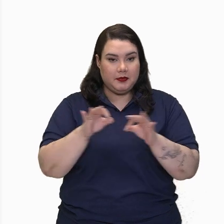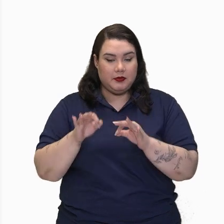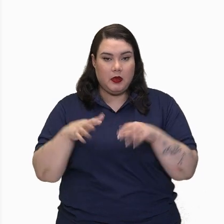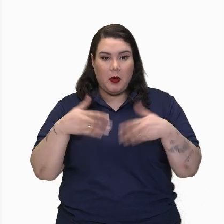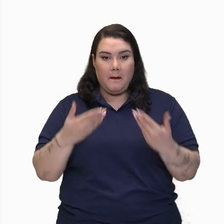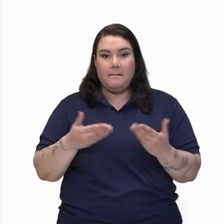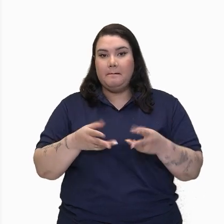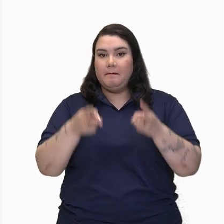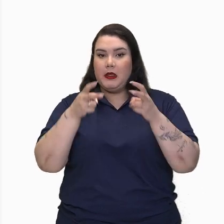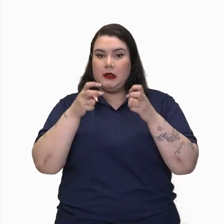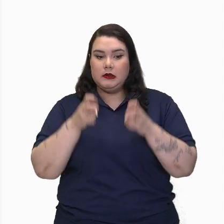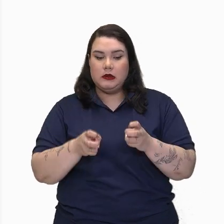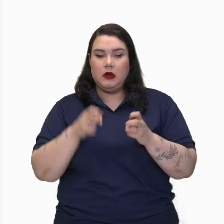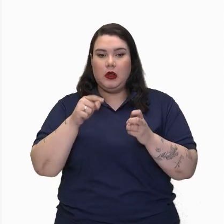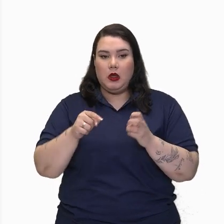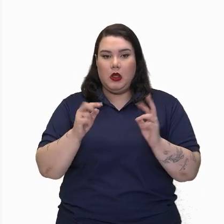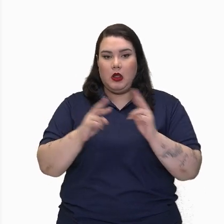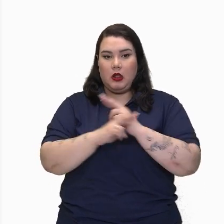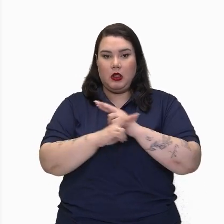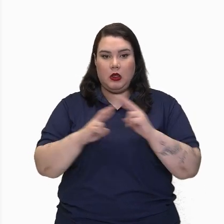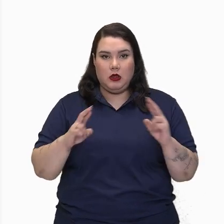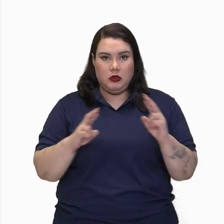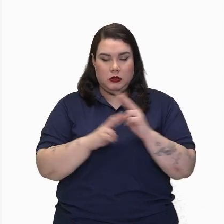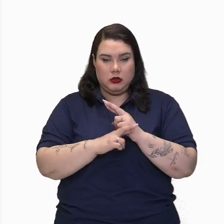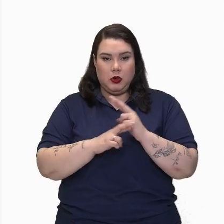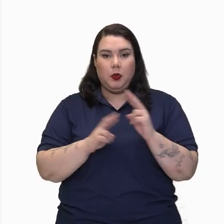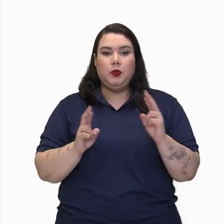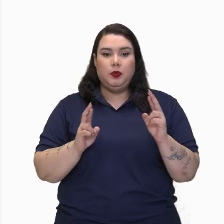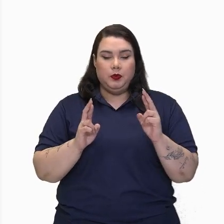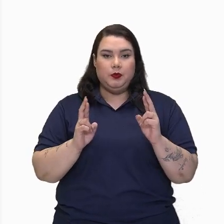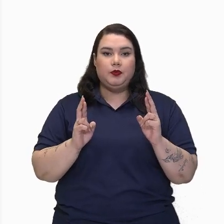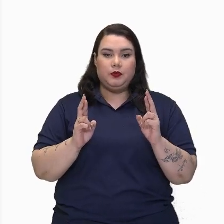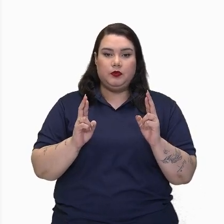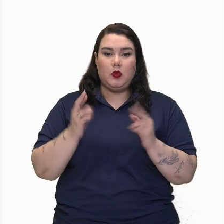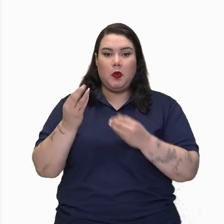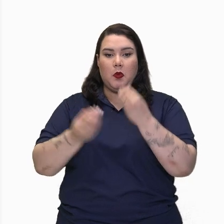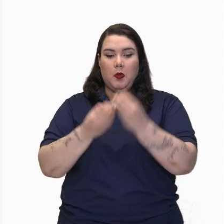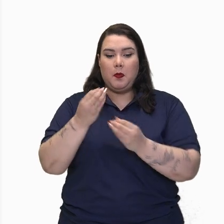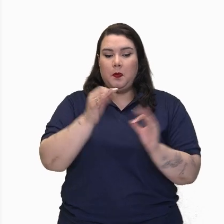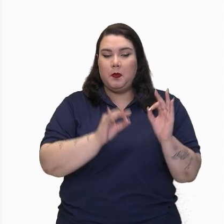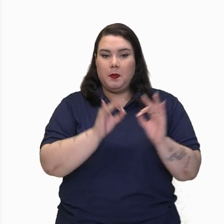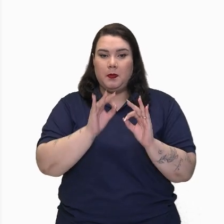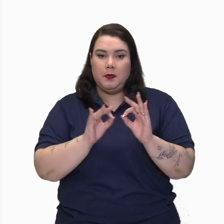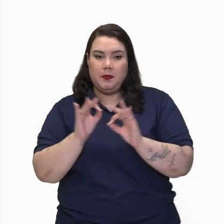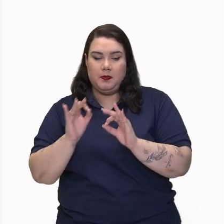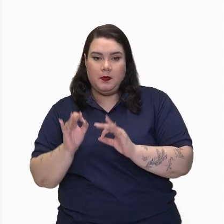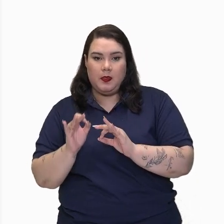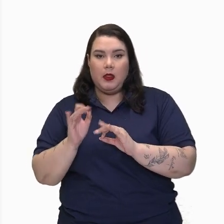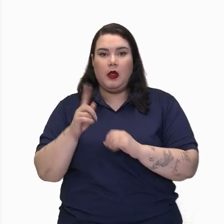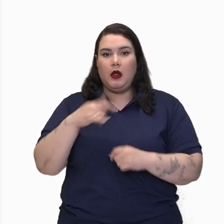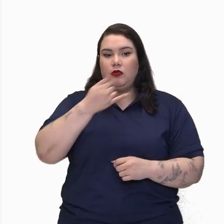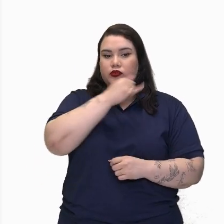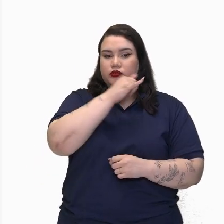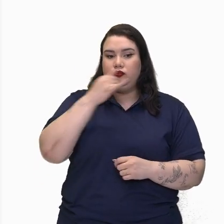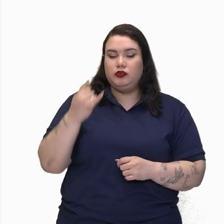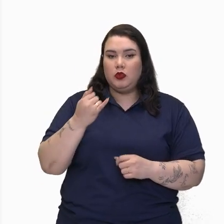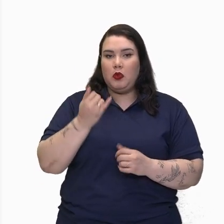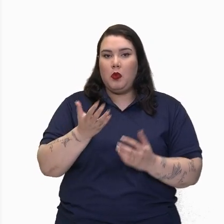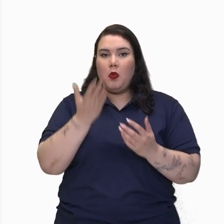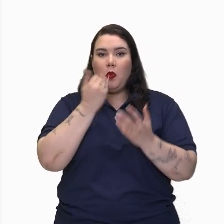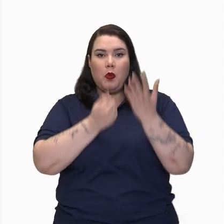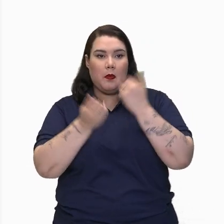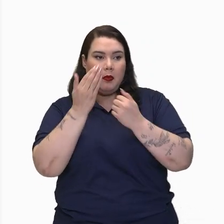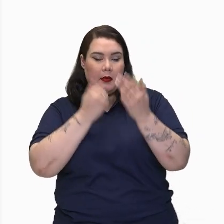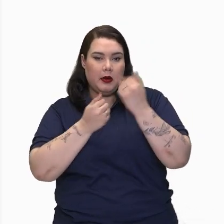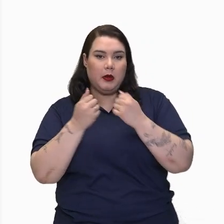observar a relação desse termo, cadeia trófica e cadeia alimentar, com o processo de busca de energia, busca de